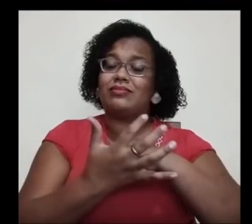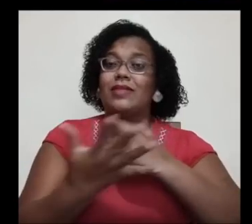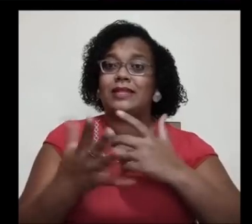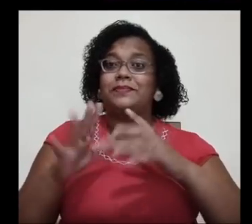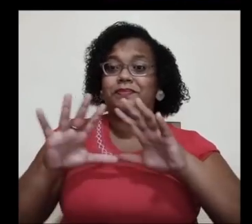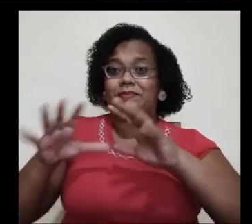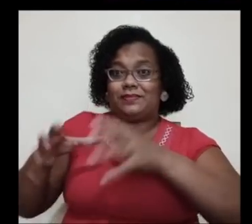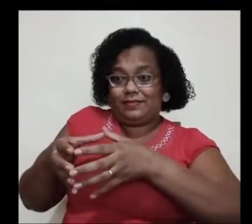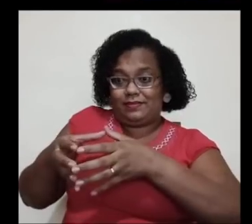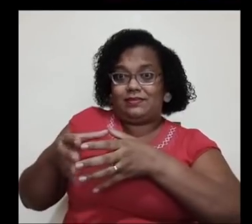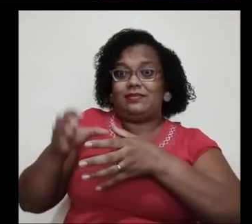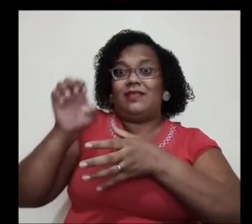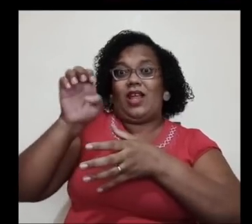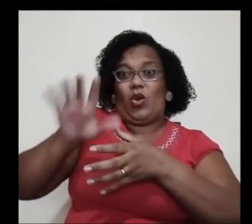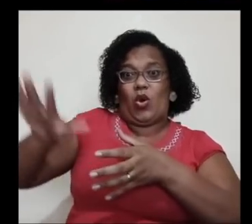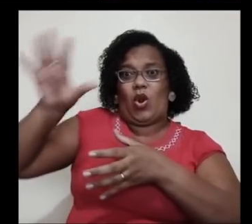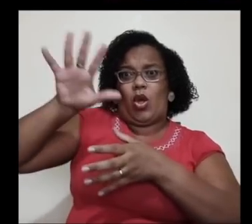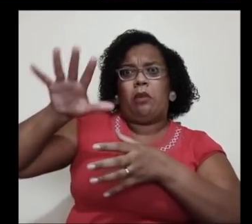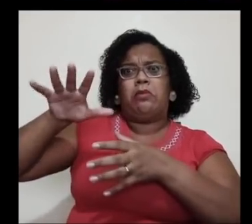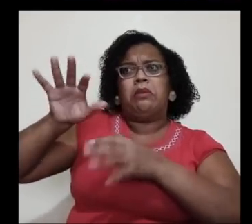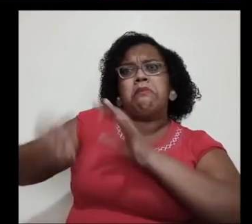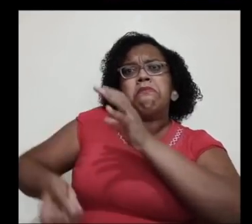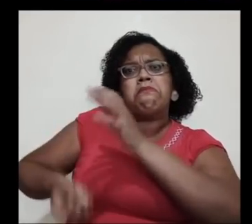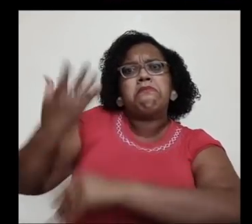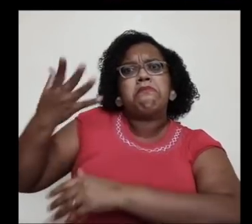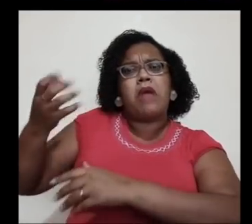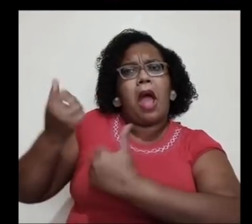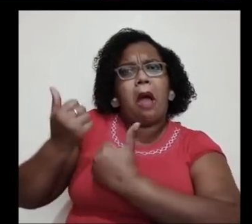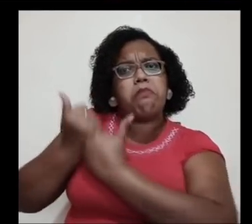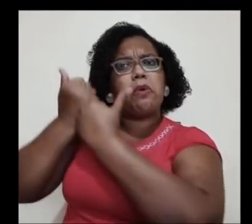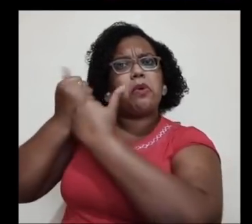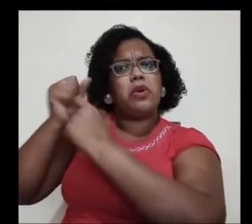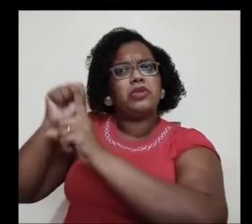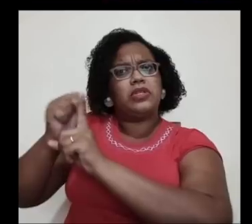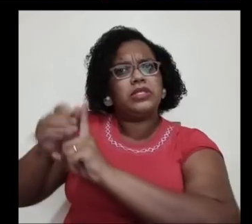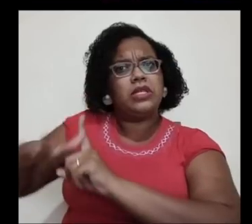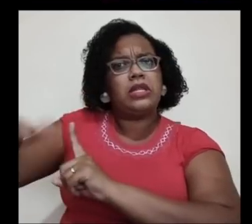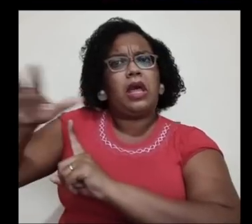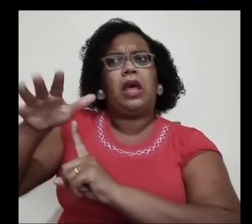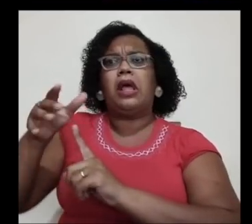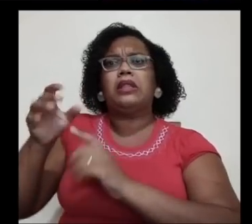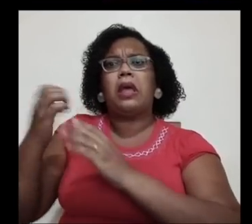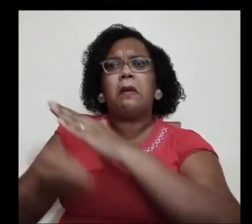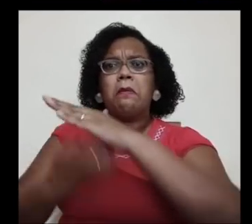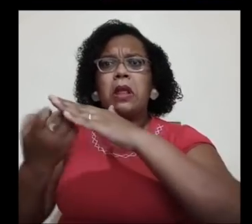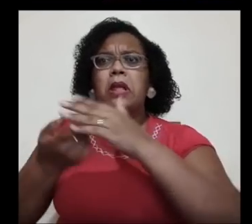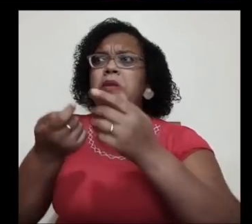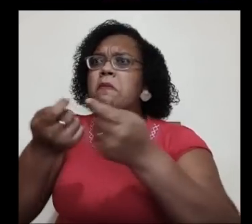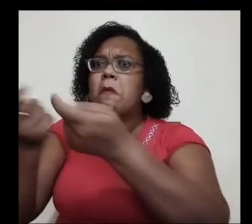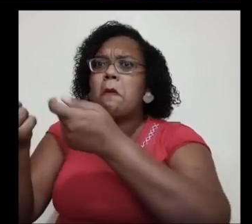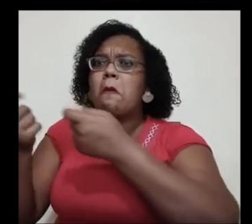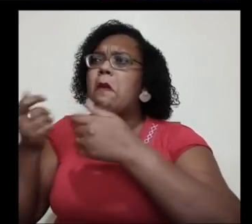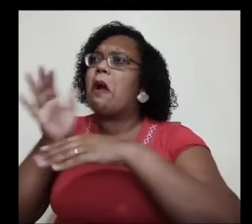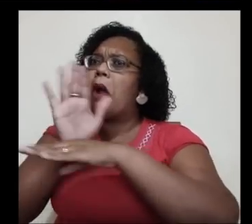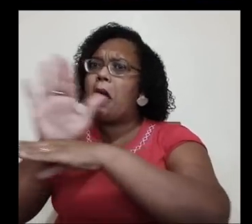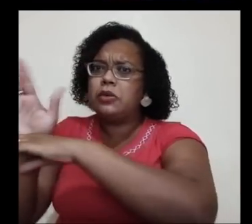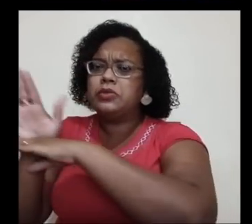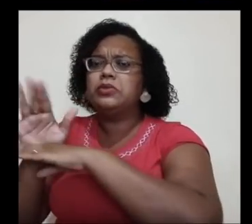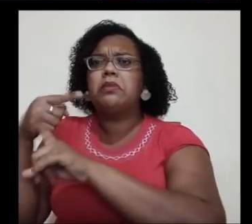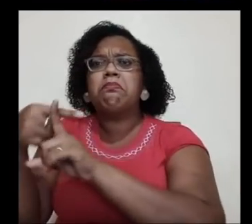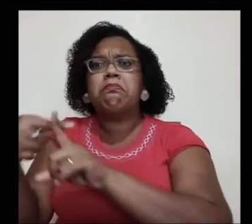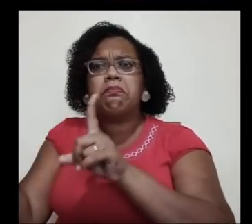um enorme programa de apoio à sociedade, a pequenas e médias empresas, e tem uma parcela significativa